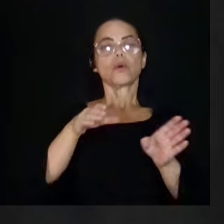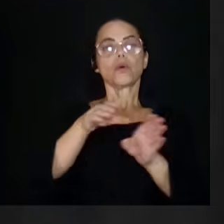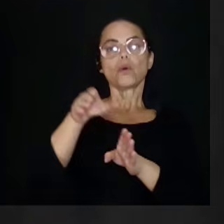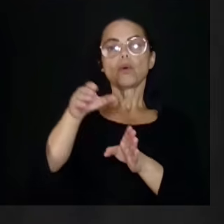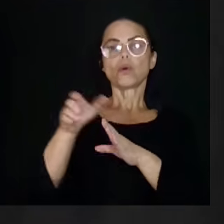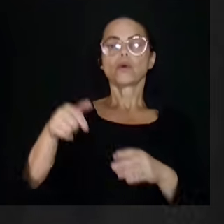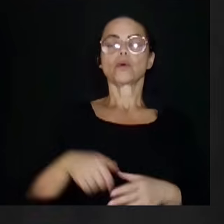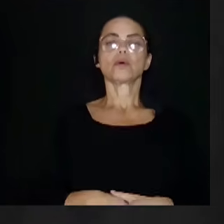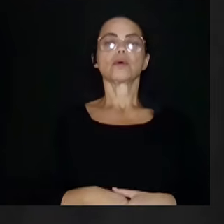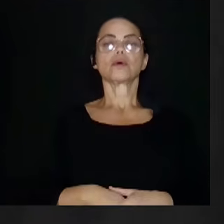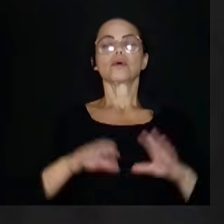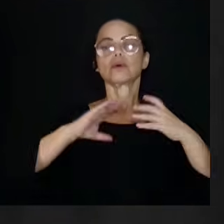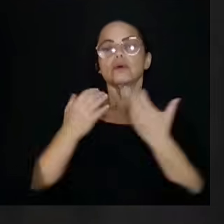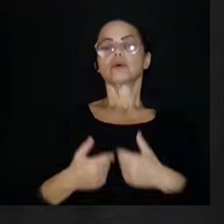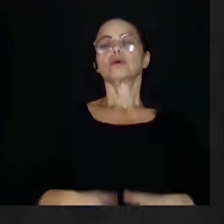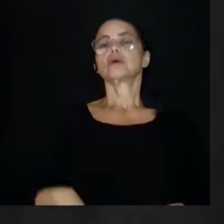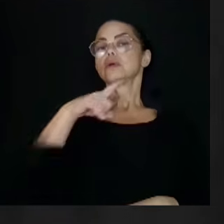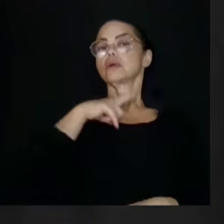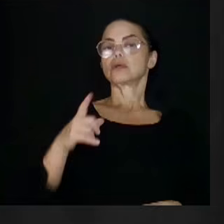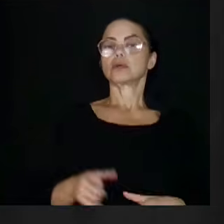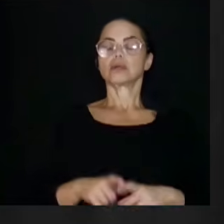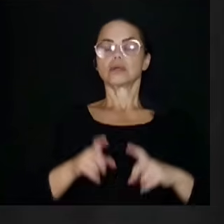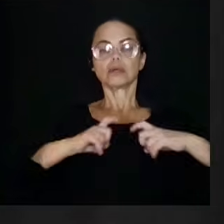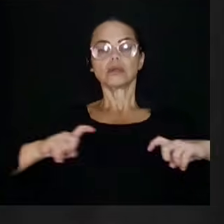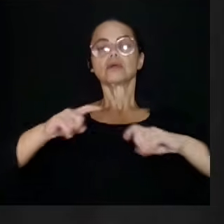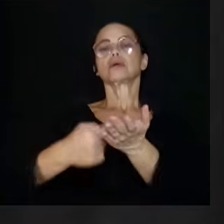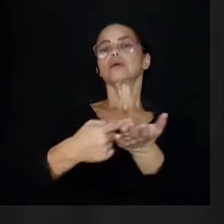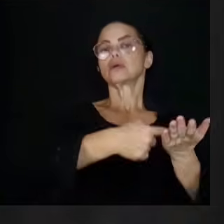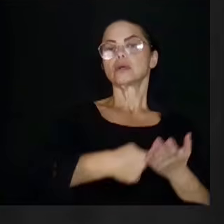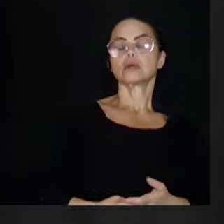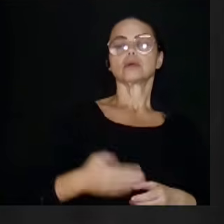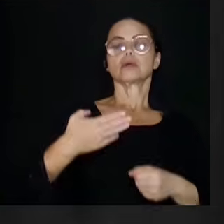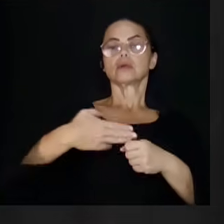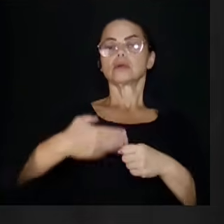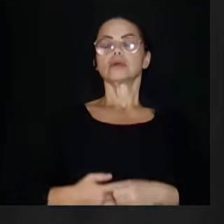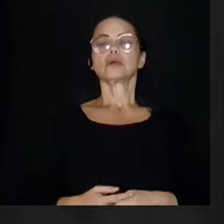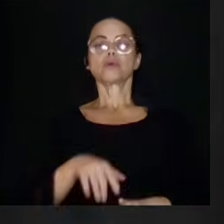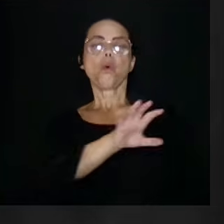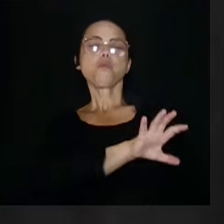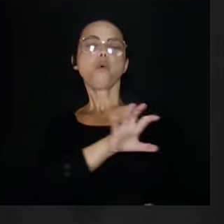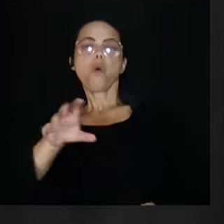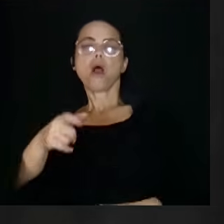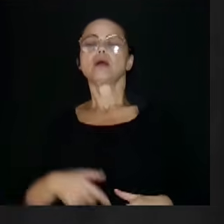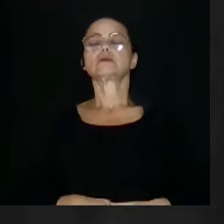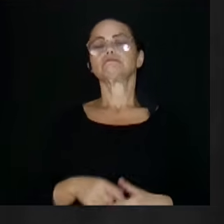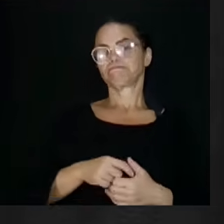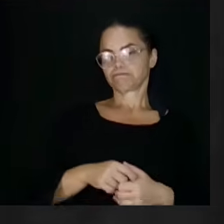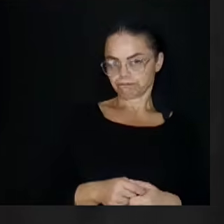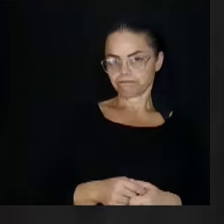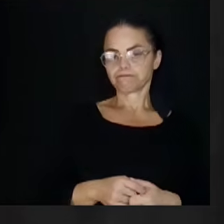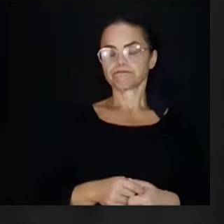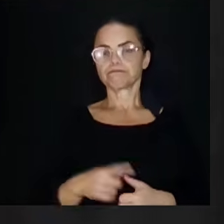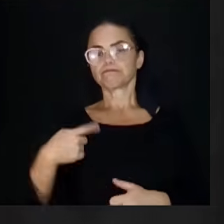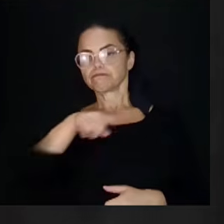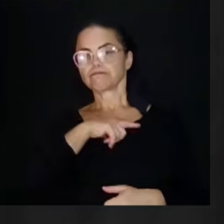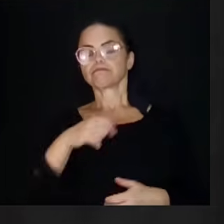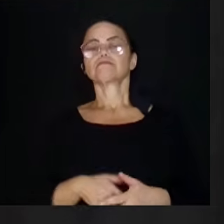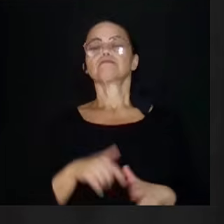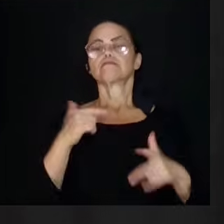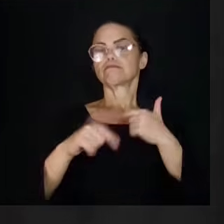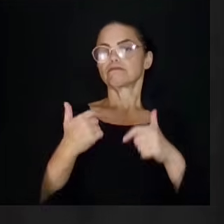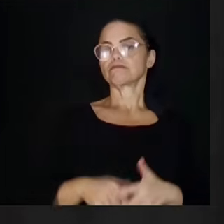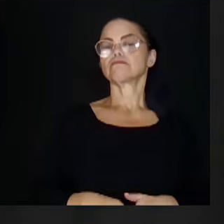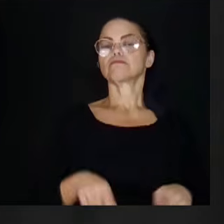tem que vir para o município, então isso atinge diretamente, né, nós, tanto trabalhadores como os